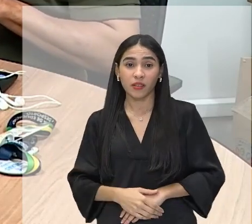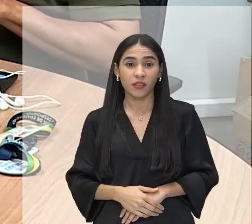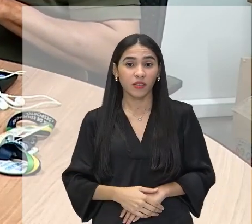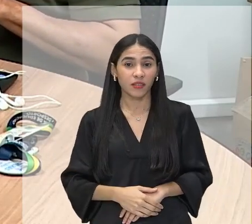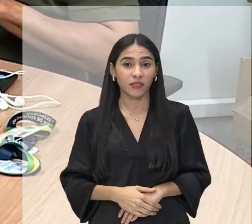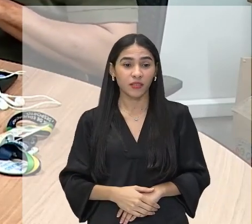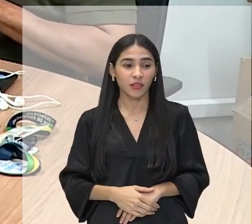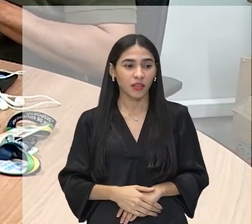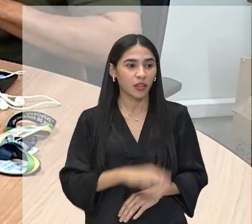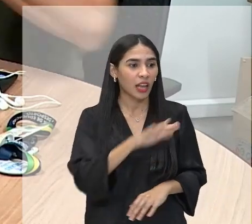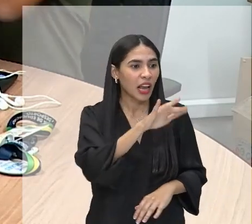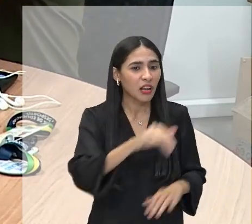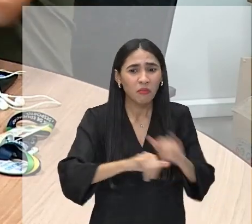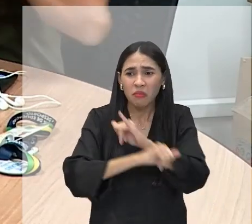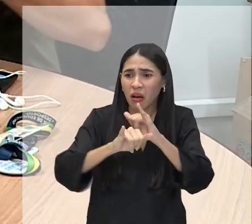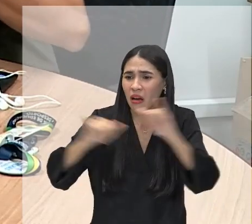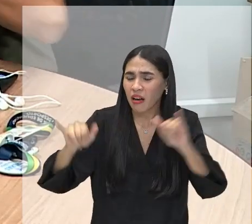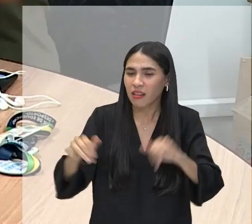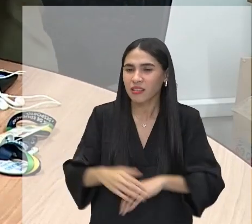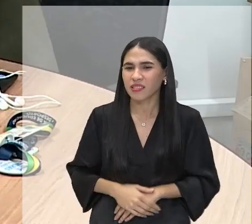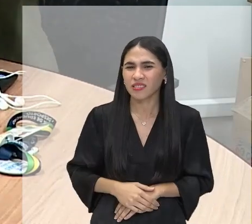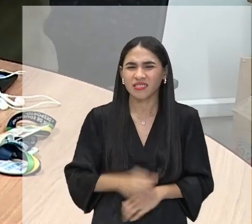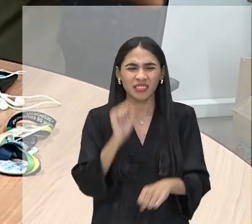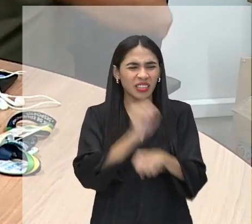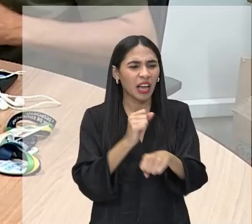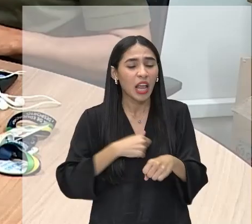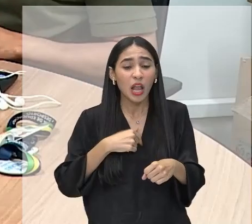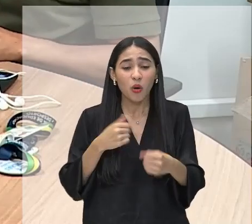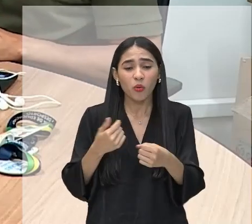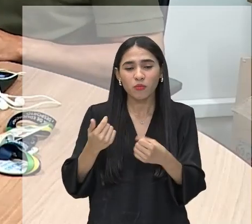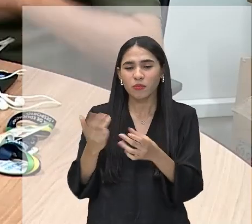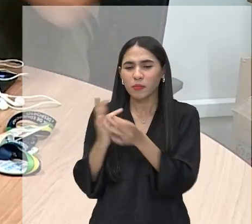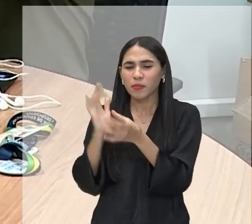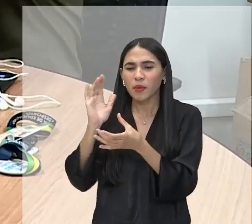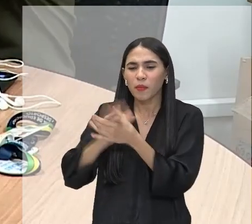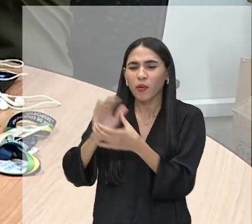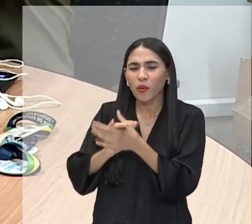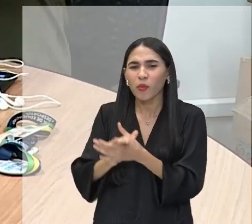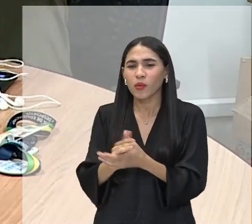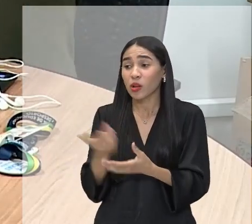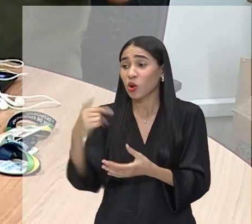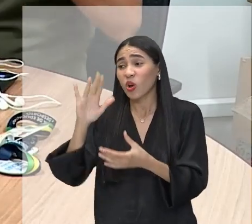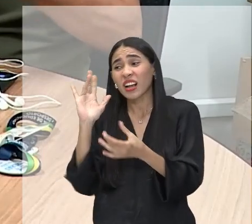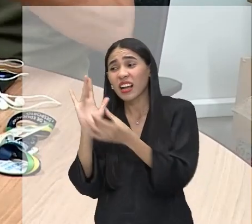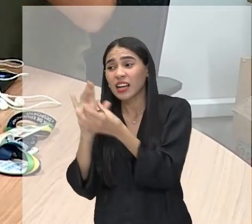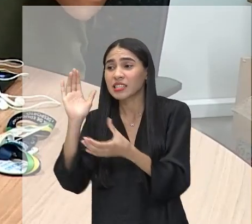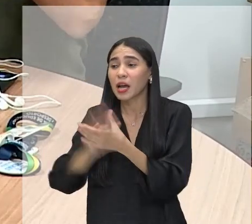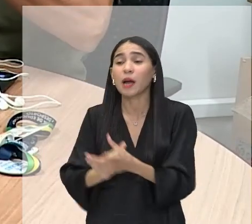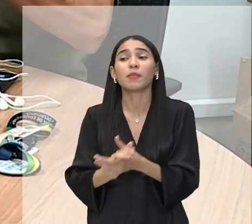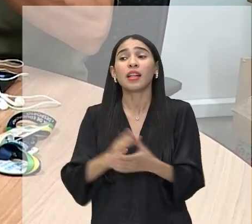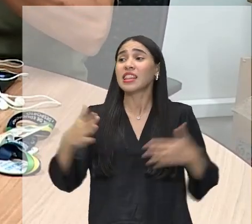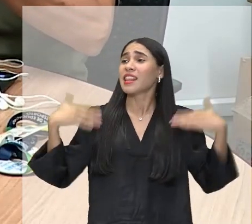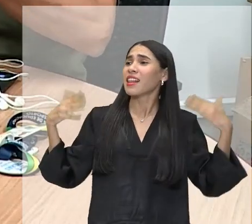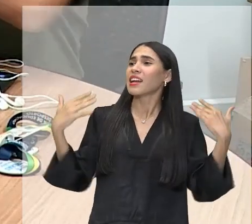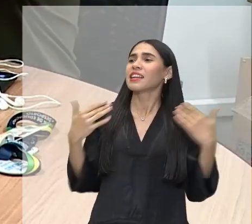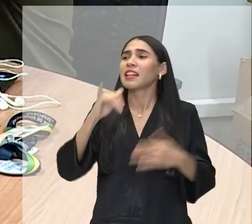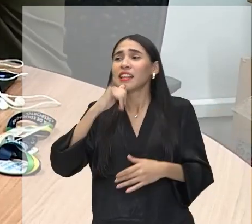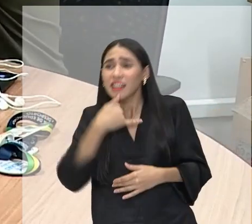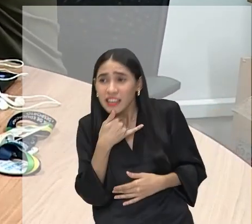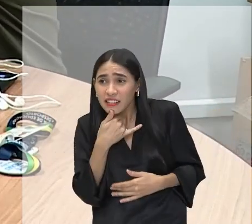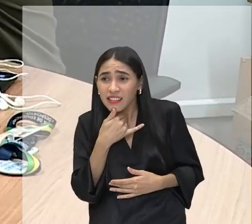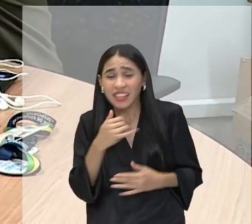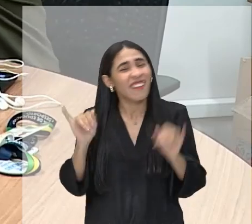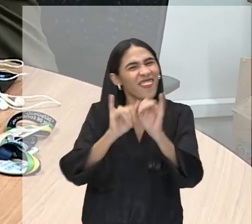Menino, tu já tá espalhando. Espalhando não, tô contando pra minha esposa. Quando casamos foi na alegria, na tristeza e